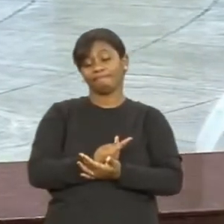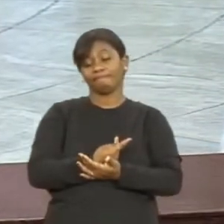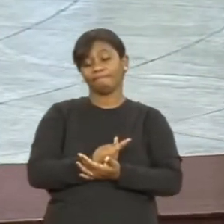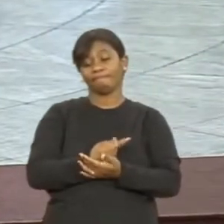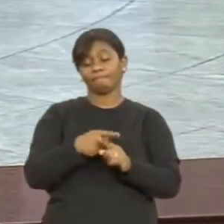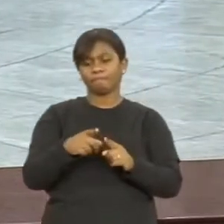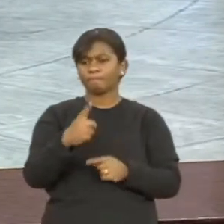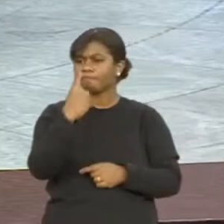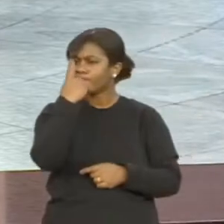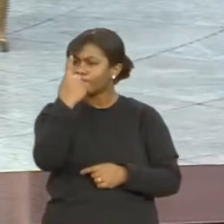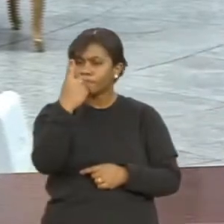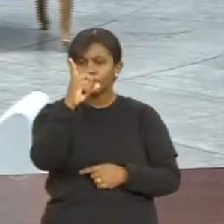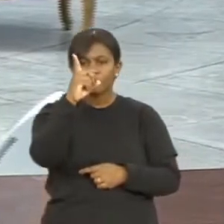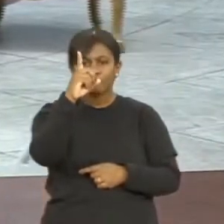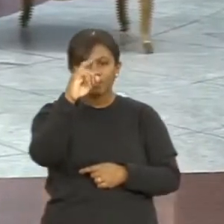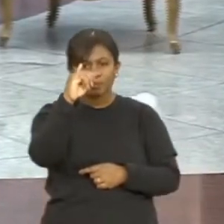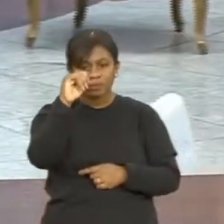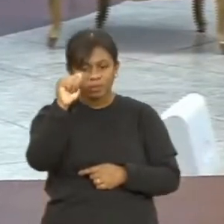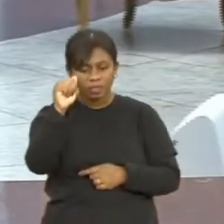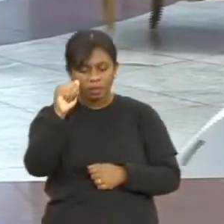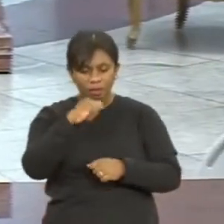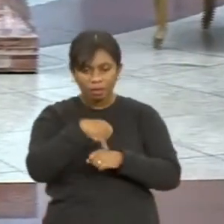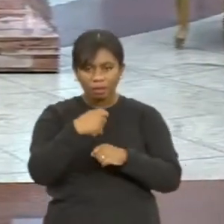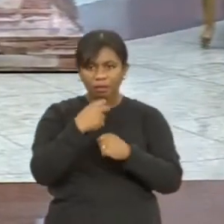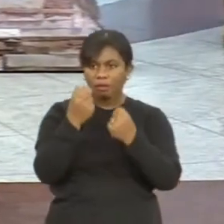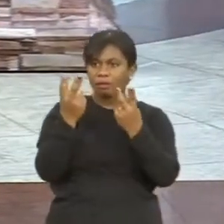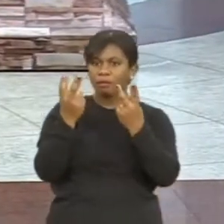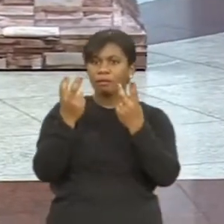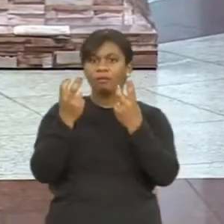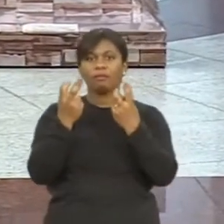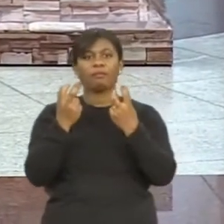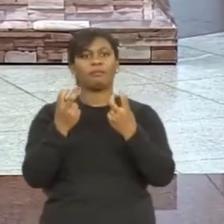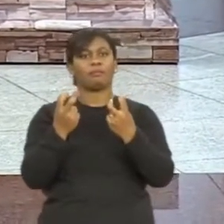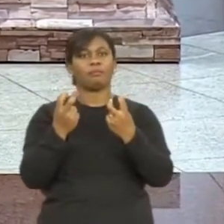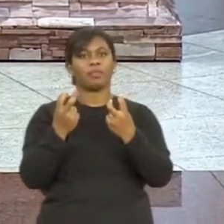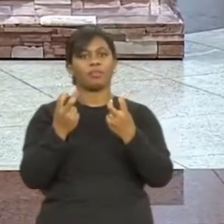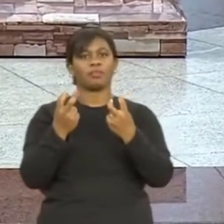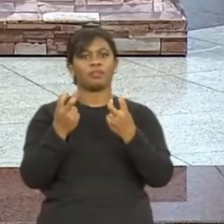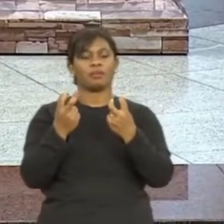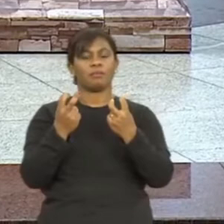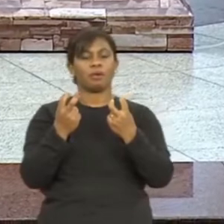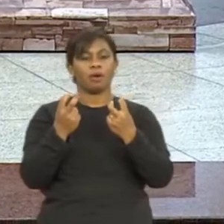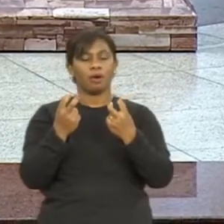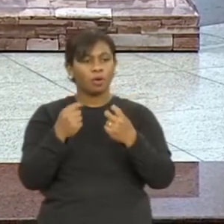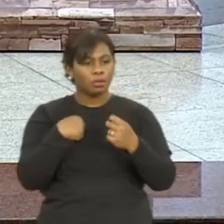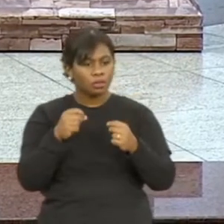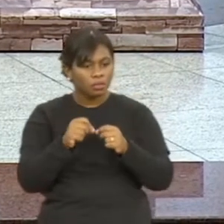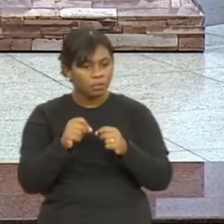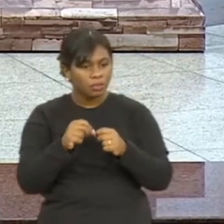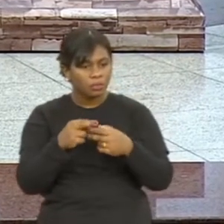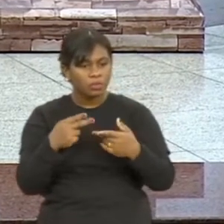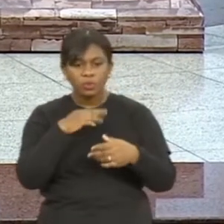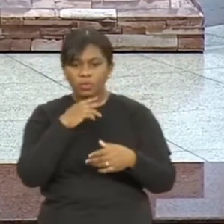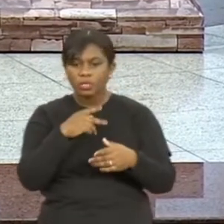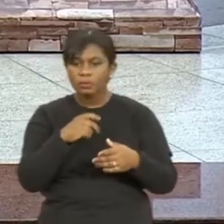Mas um dia, Jacó enxergou que ele mesmo se prejudicava.